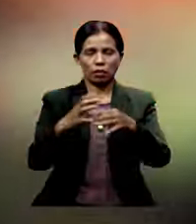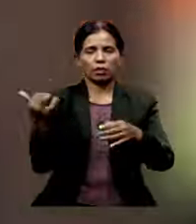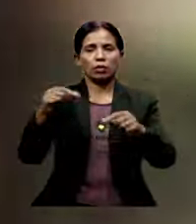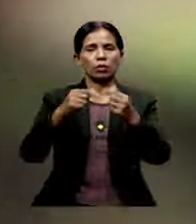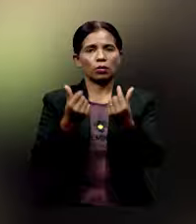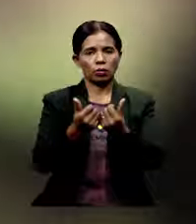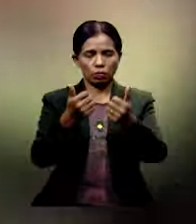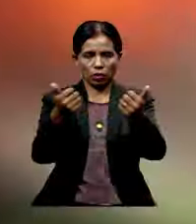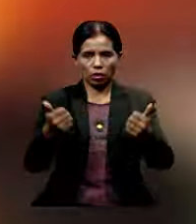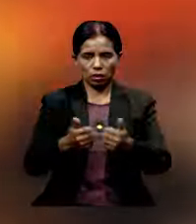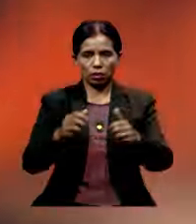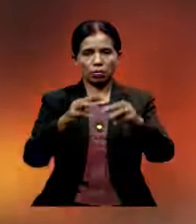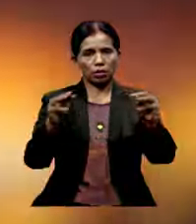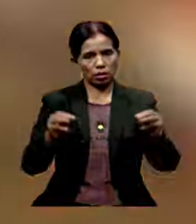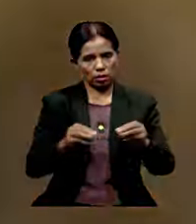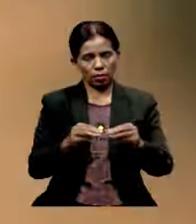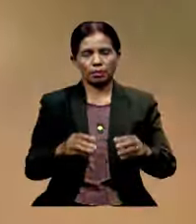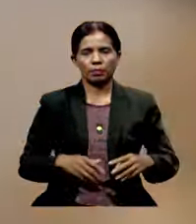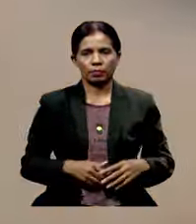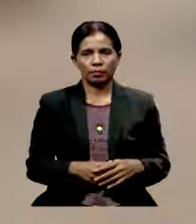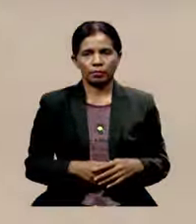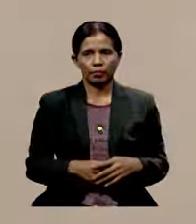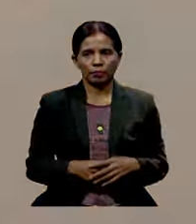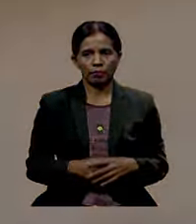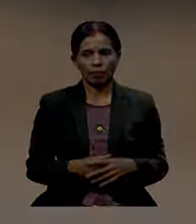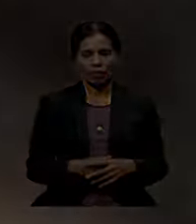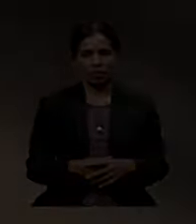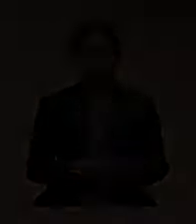grupo arte marcial no arte ritual. Luciano Amaral, Jaime dos Santos, GMN.